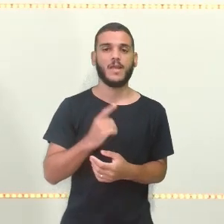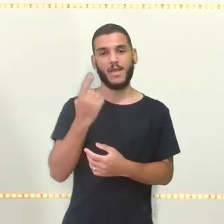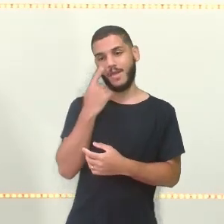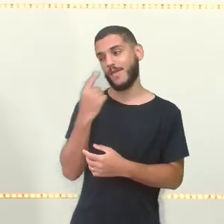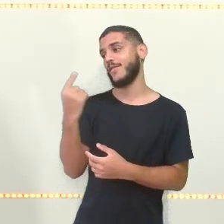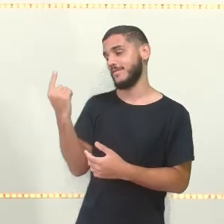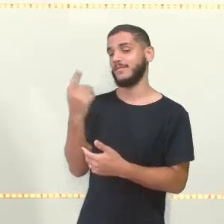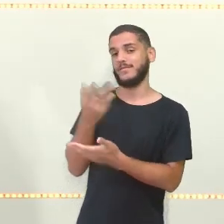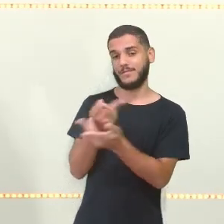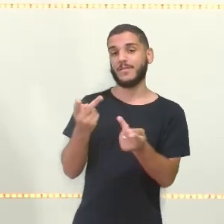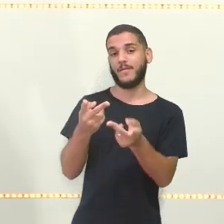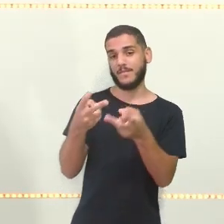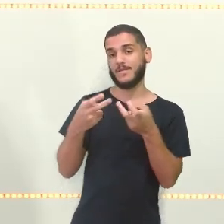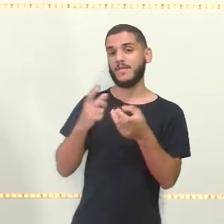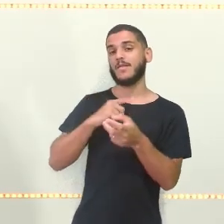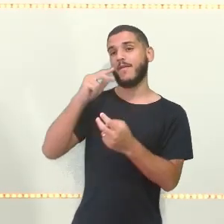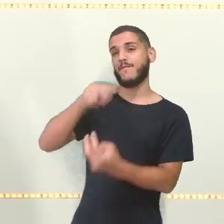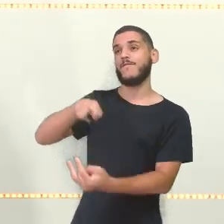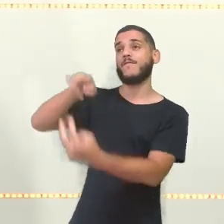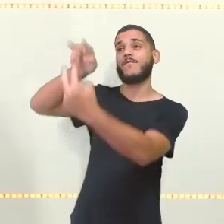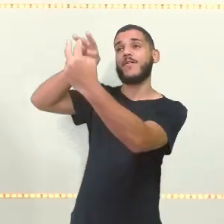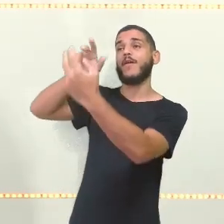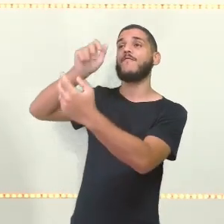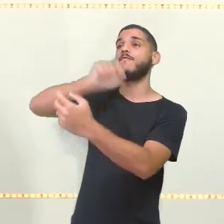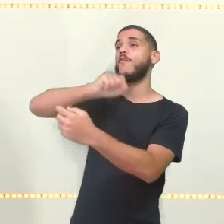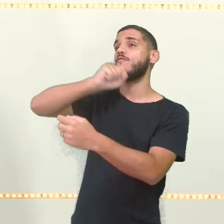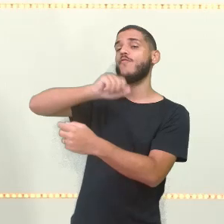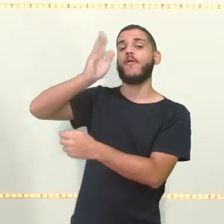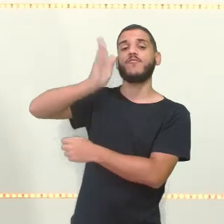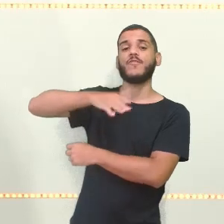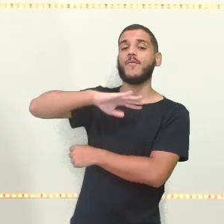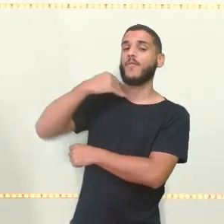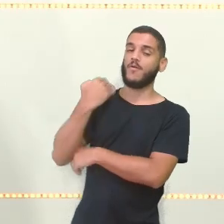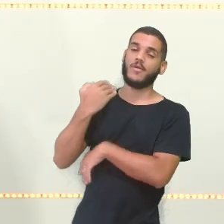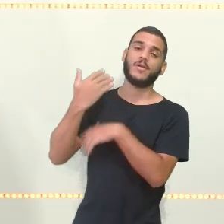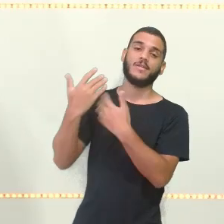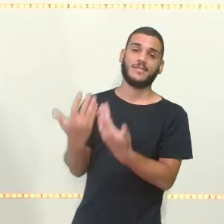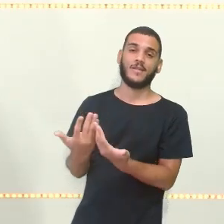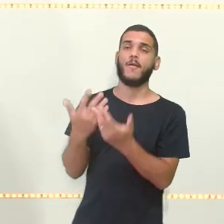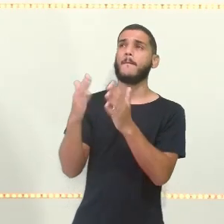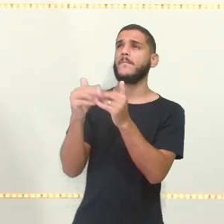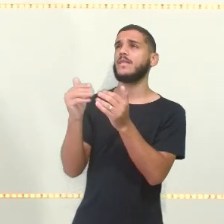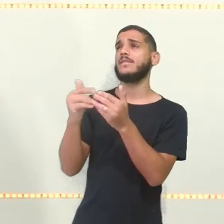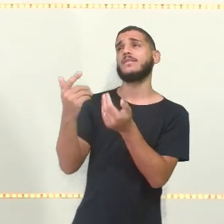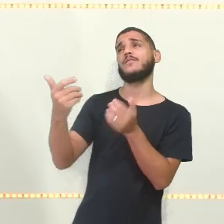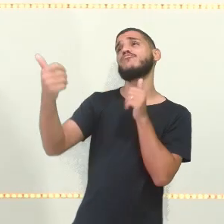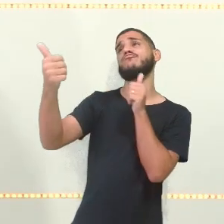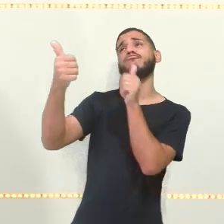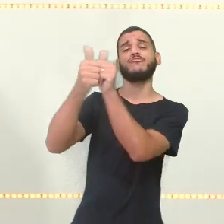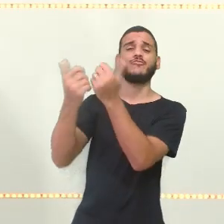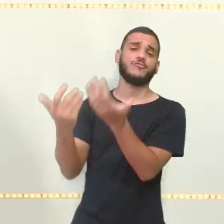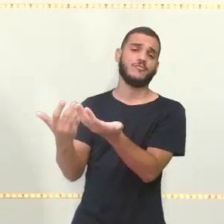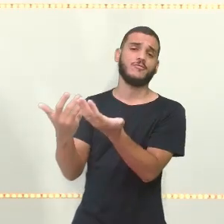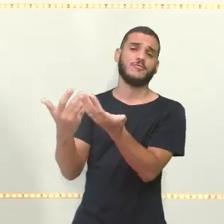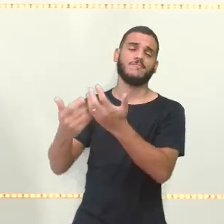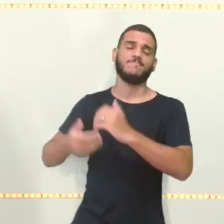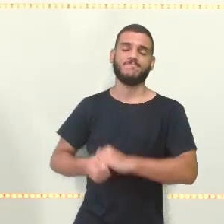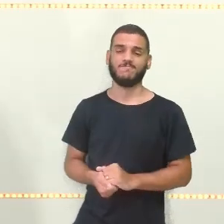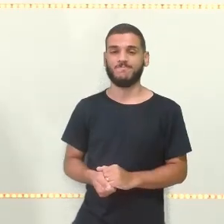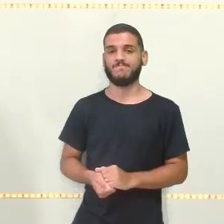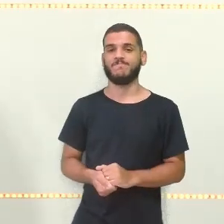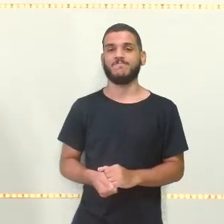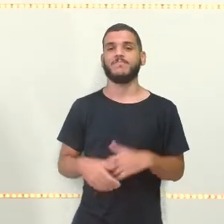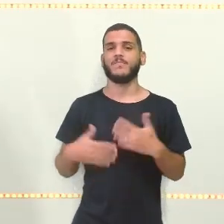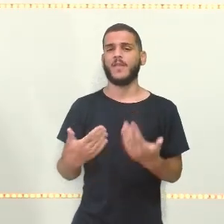a menina vendo a vovó que já tinha morrido e ela pedindo para a vovó levá-la junto, não